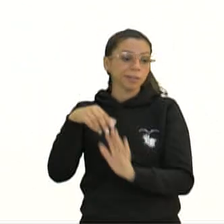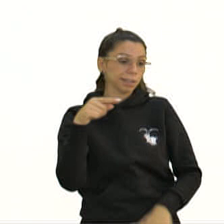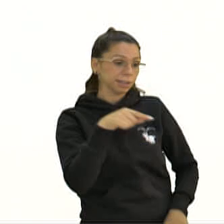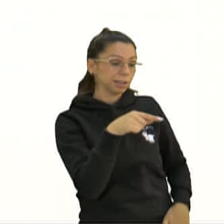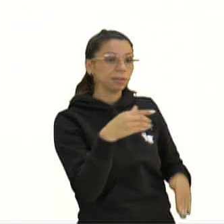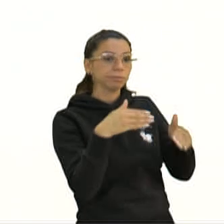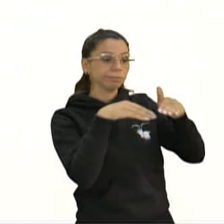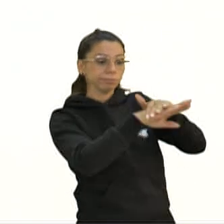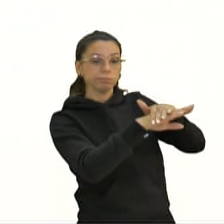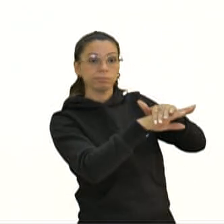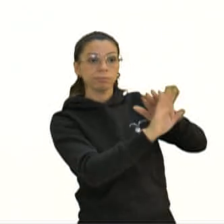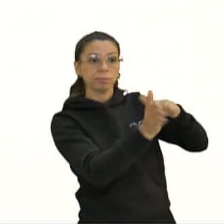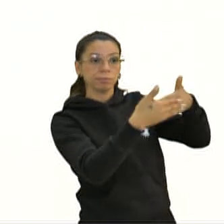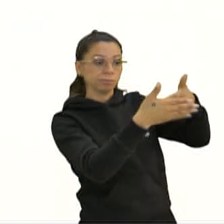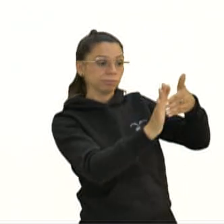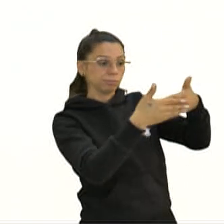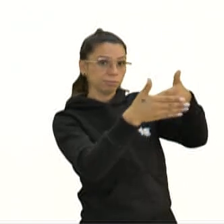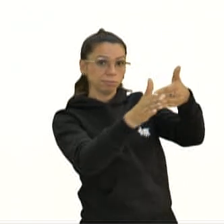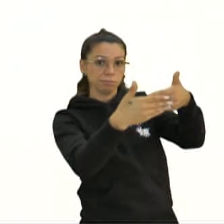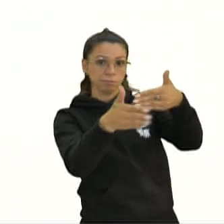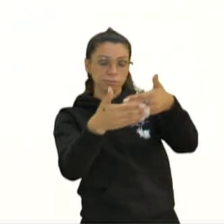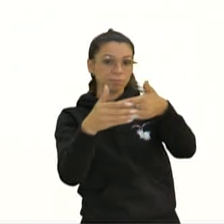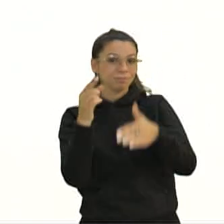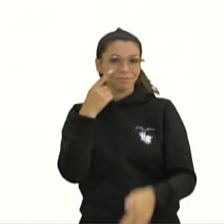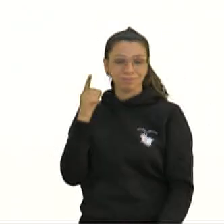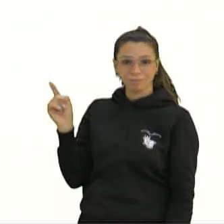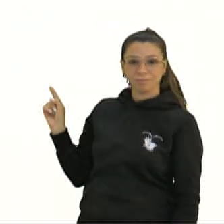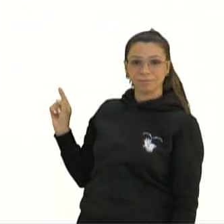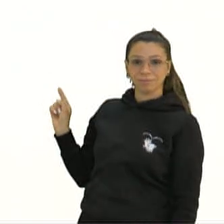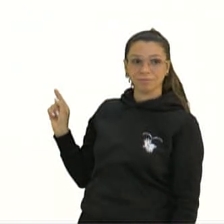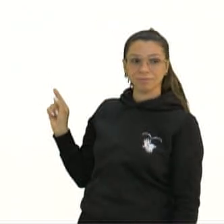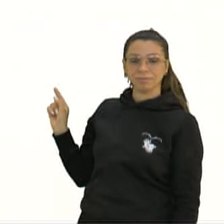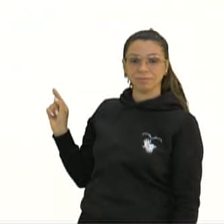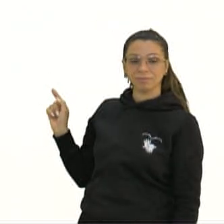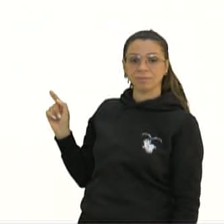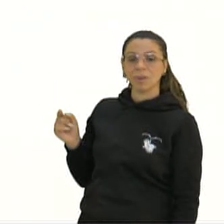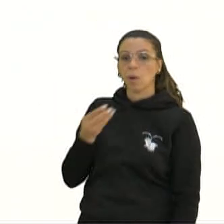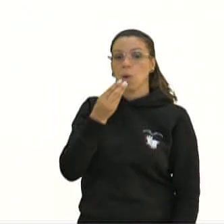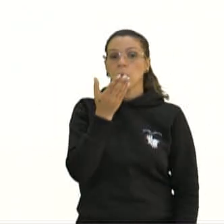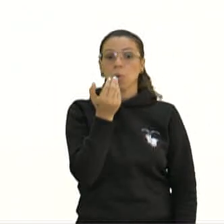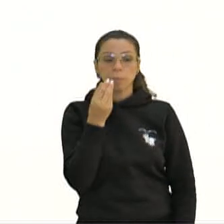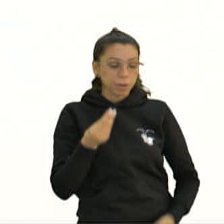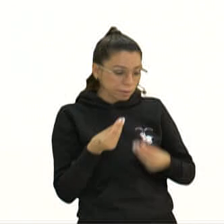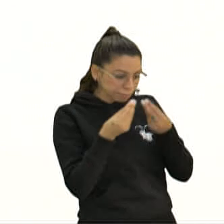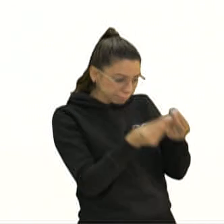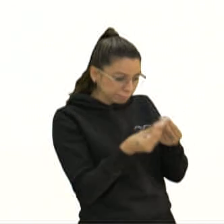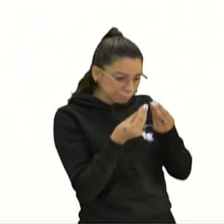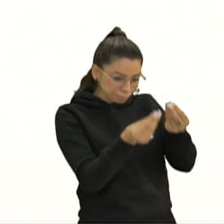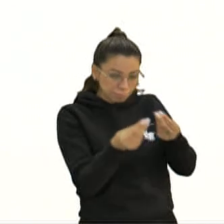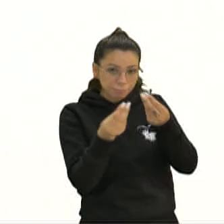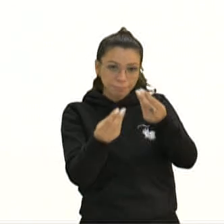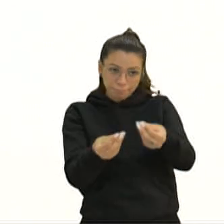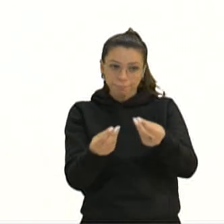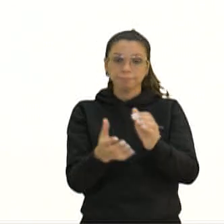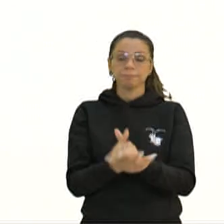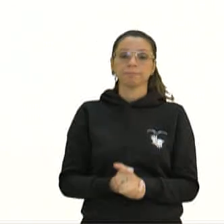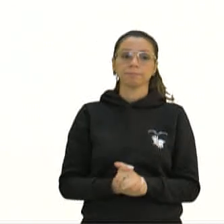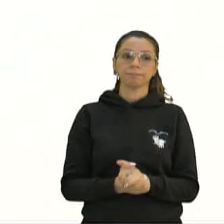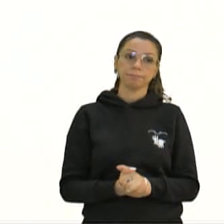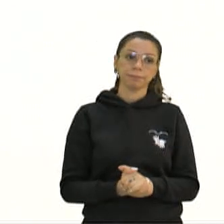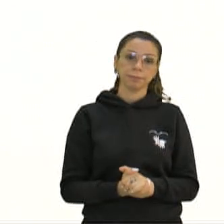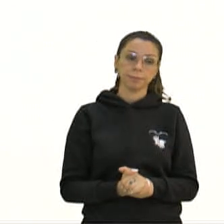elas estão confinadas, né, numa granja. Então, recebem o seu alimento, recebem todo o tratamento que é